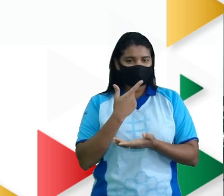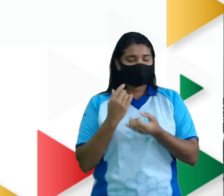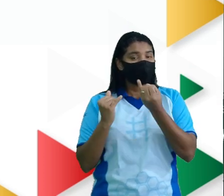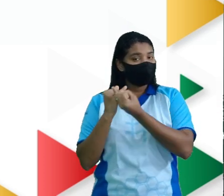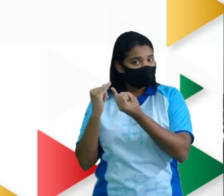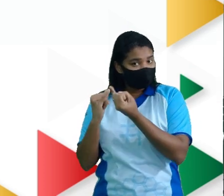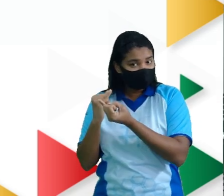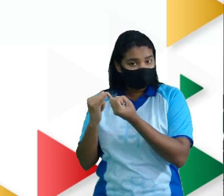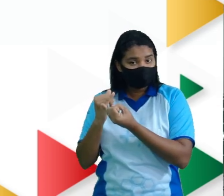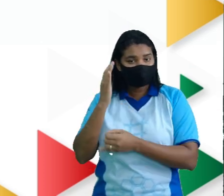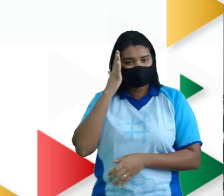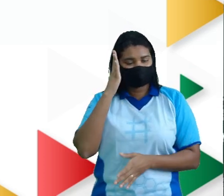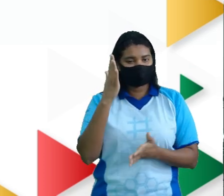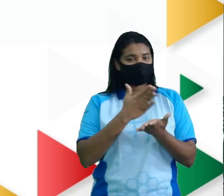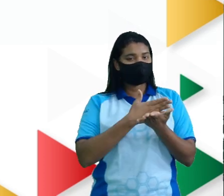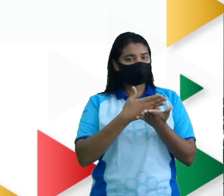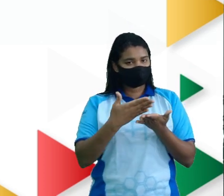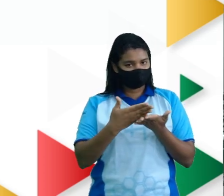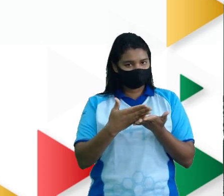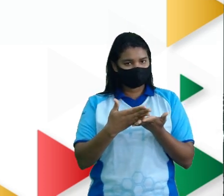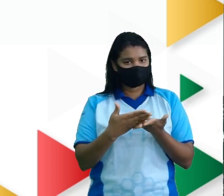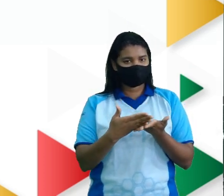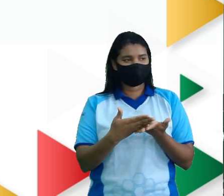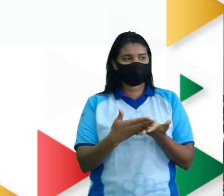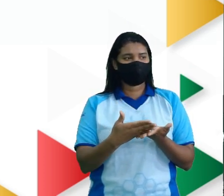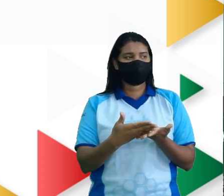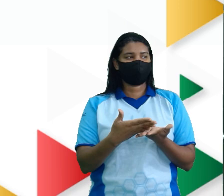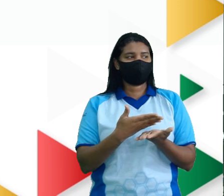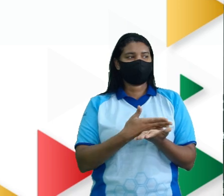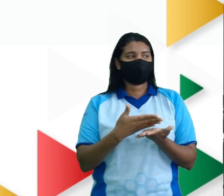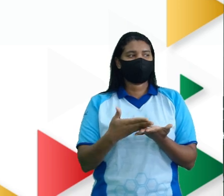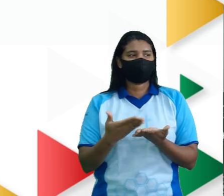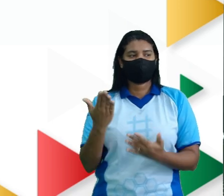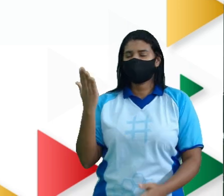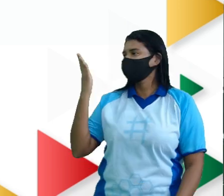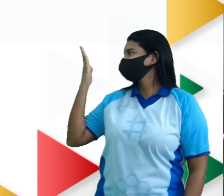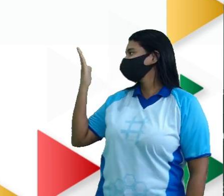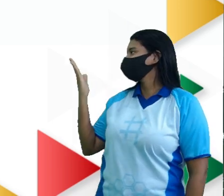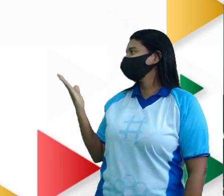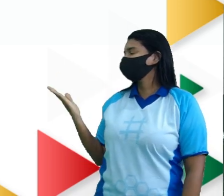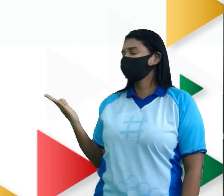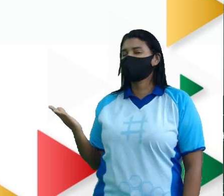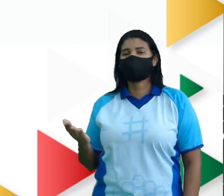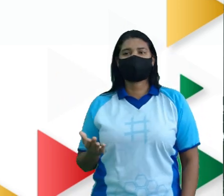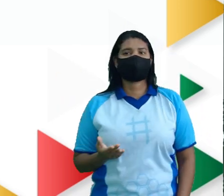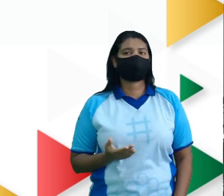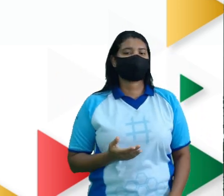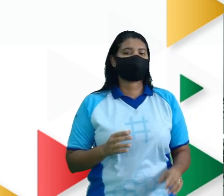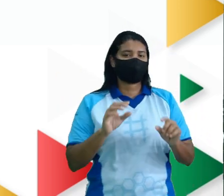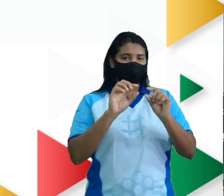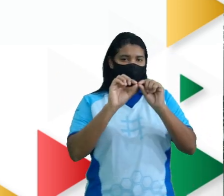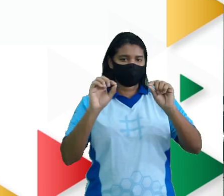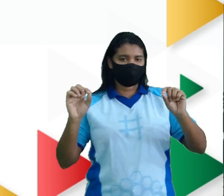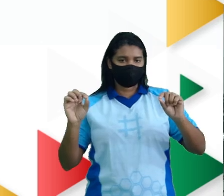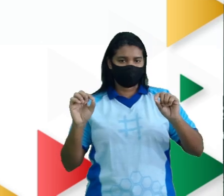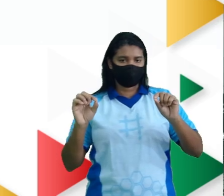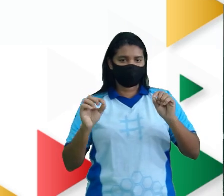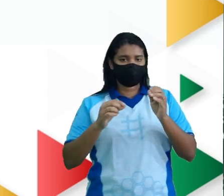coloca antes aí, início, tá? Aí no início você pode botar assim, ó, régua e compasso,